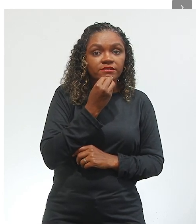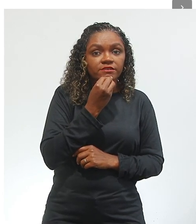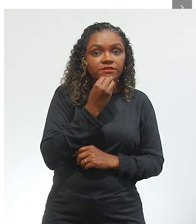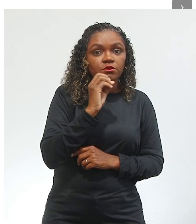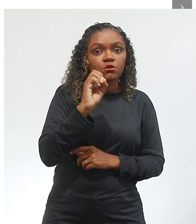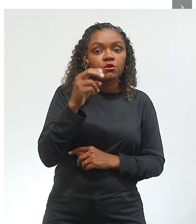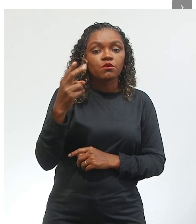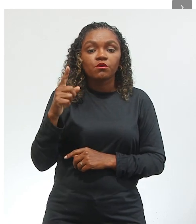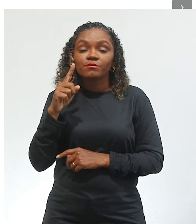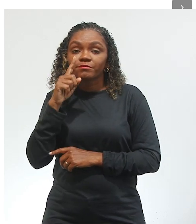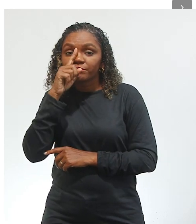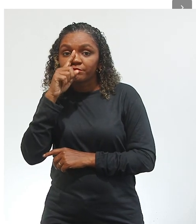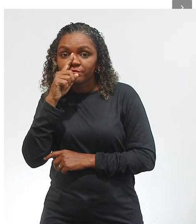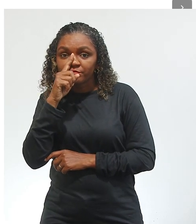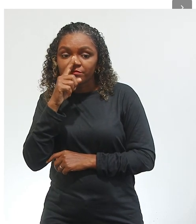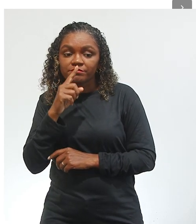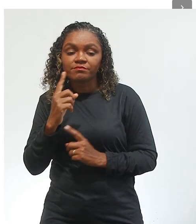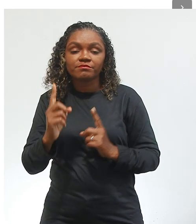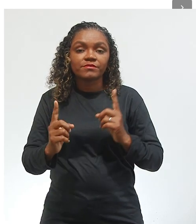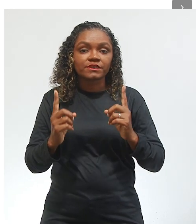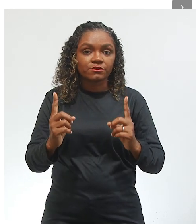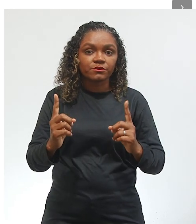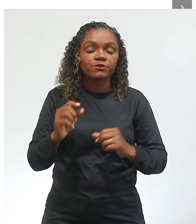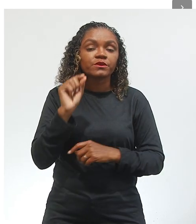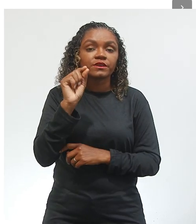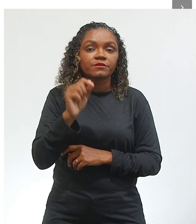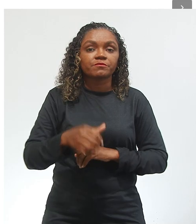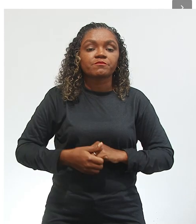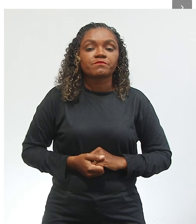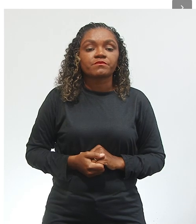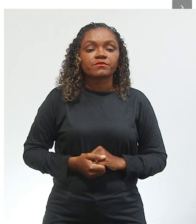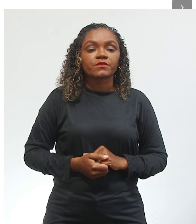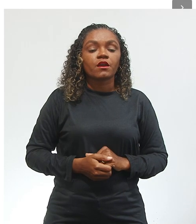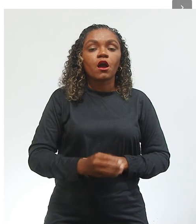As oportunidades são